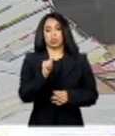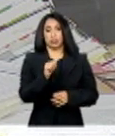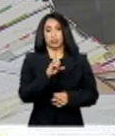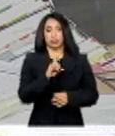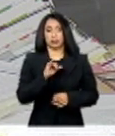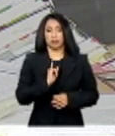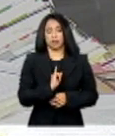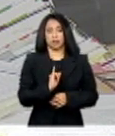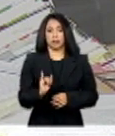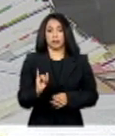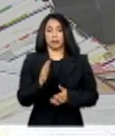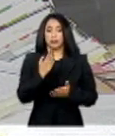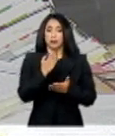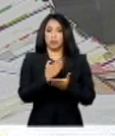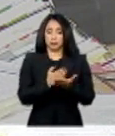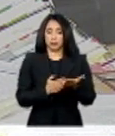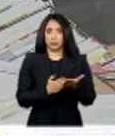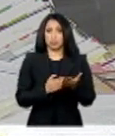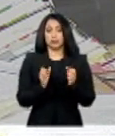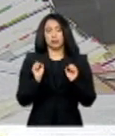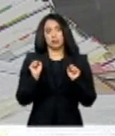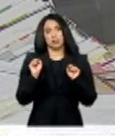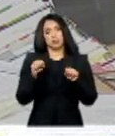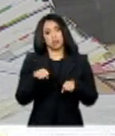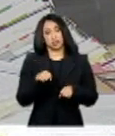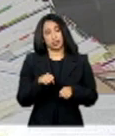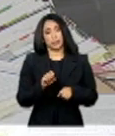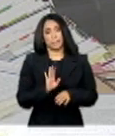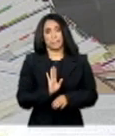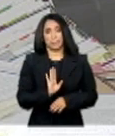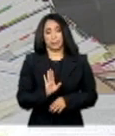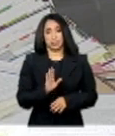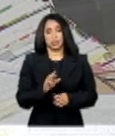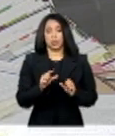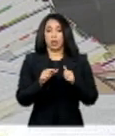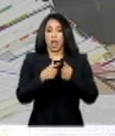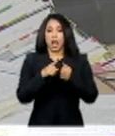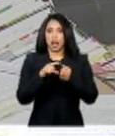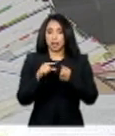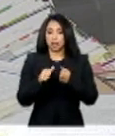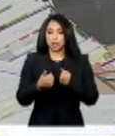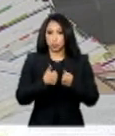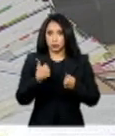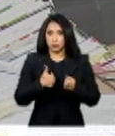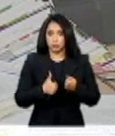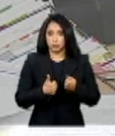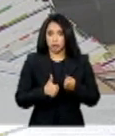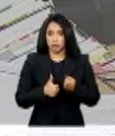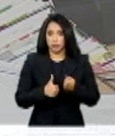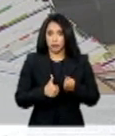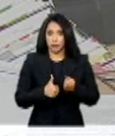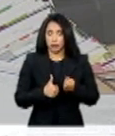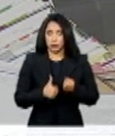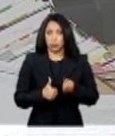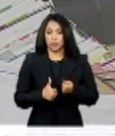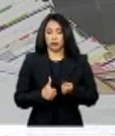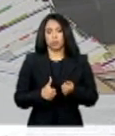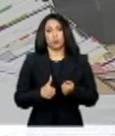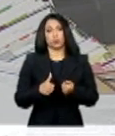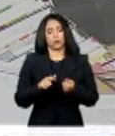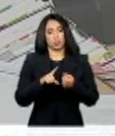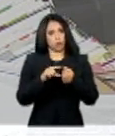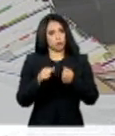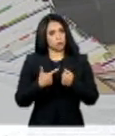parcialmente procedente mas apenas no que diz respeito ao artigo 1º para manter hígido o artigo 2º